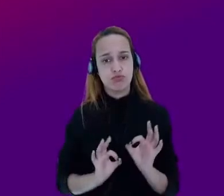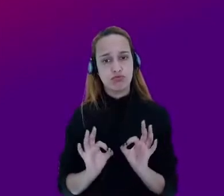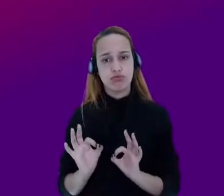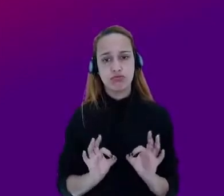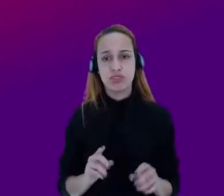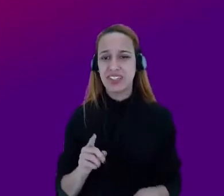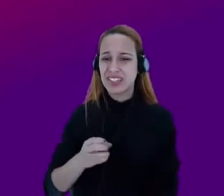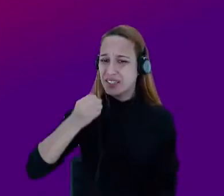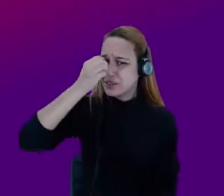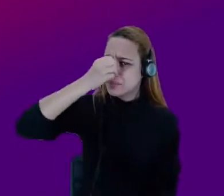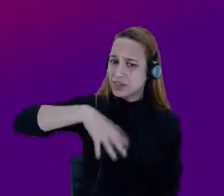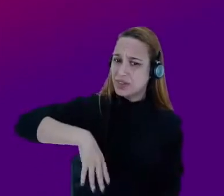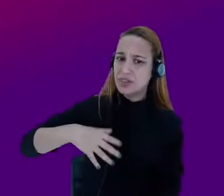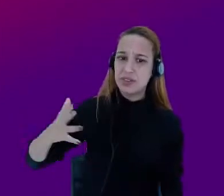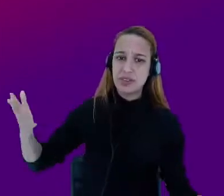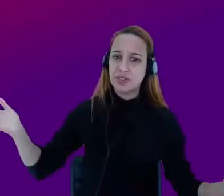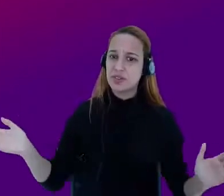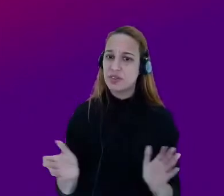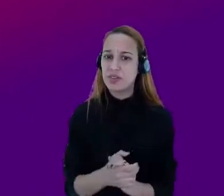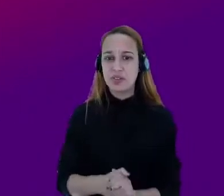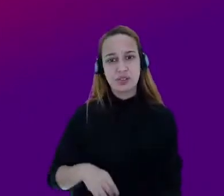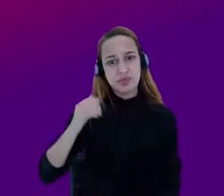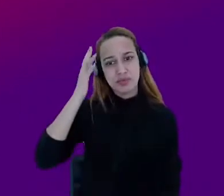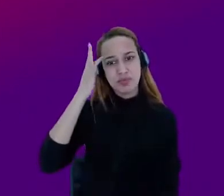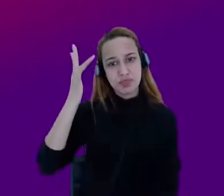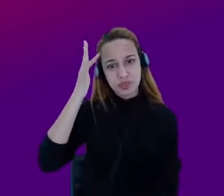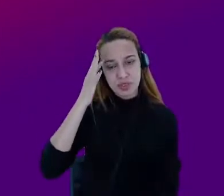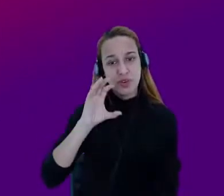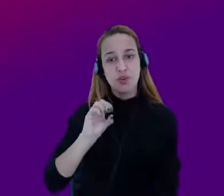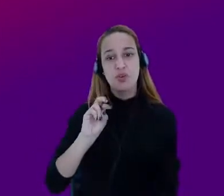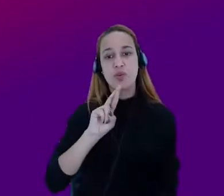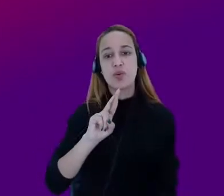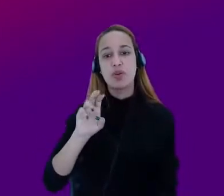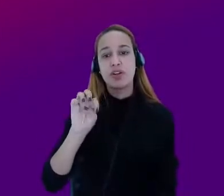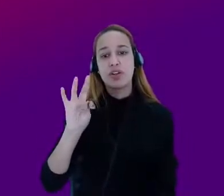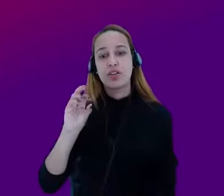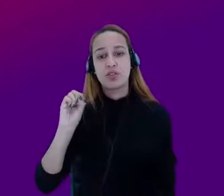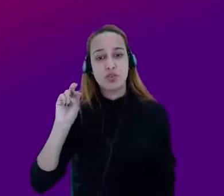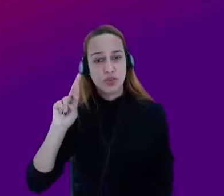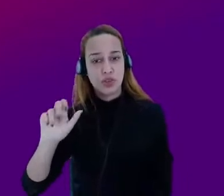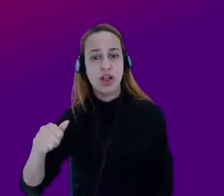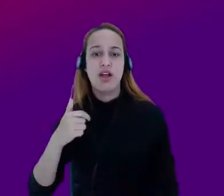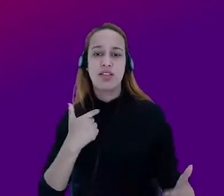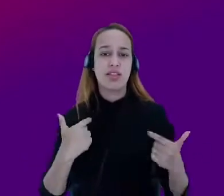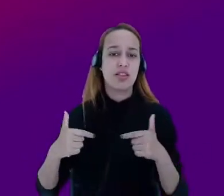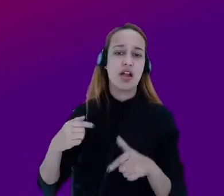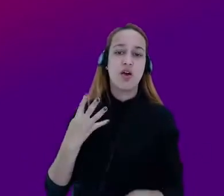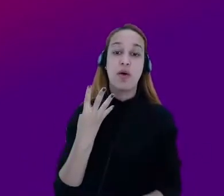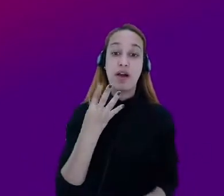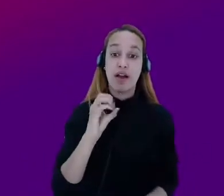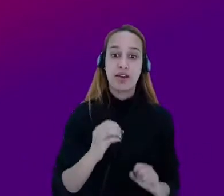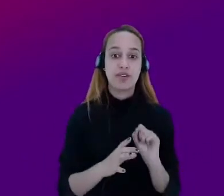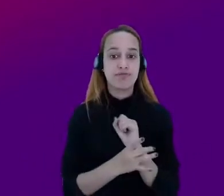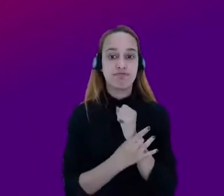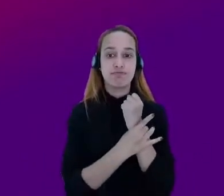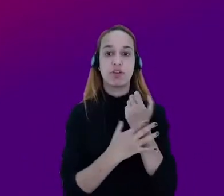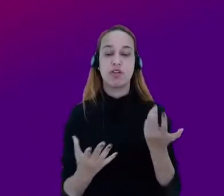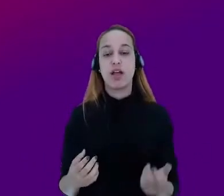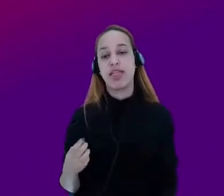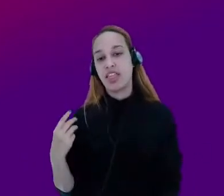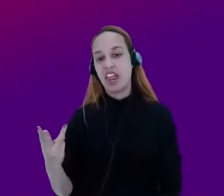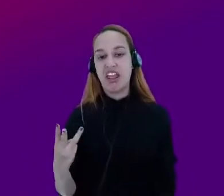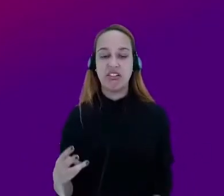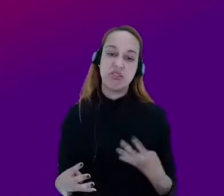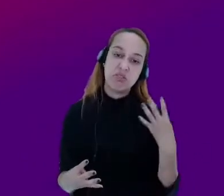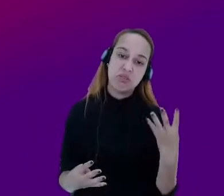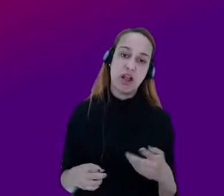seja, imagina uma corretora que trabalha com 40 seguradoras e cada seguradora mais ou menos 3 ou 4 produtos